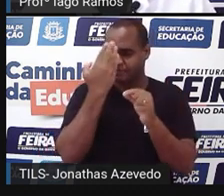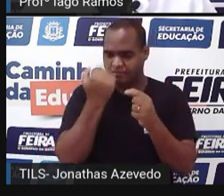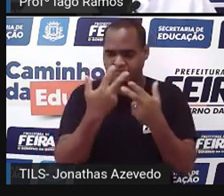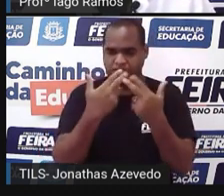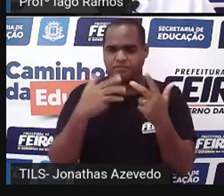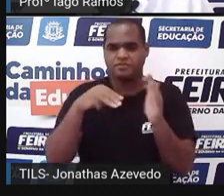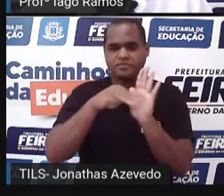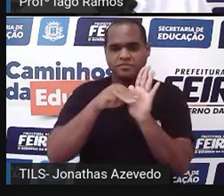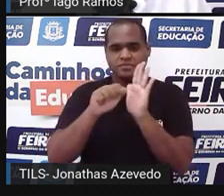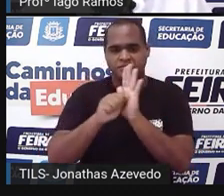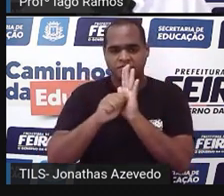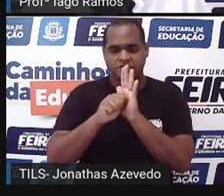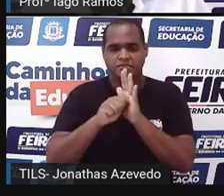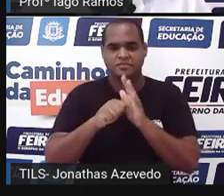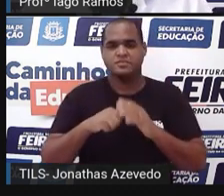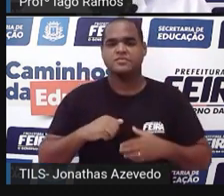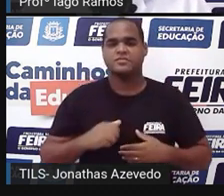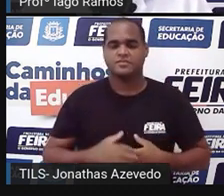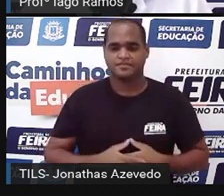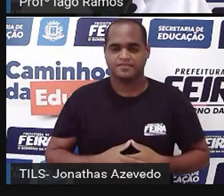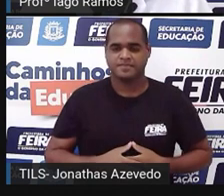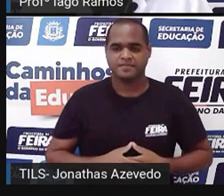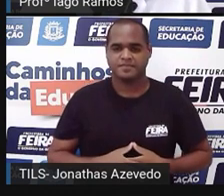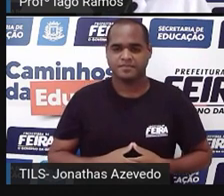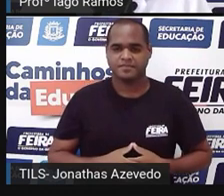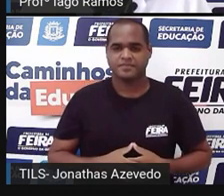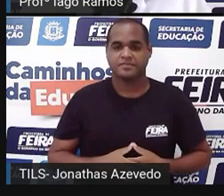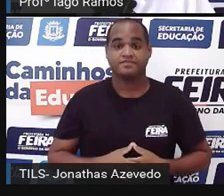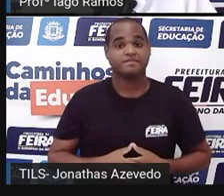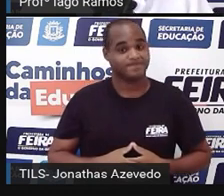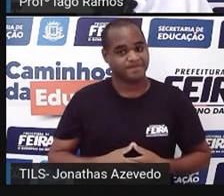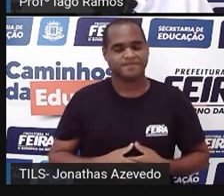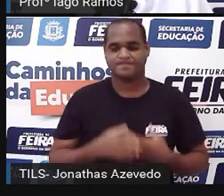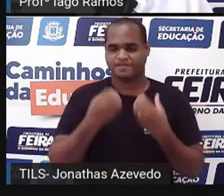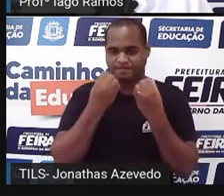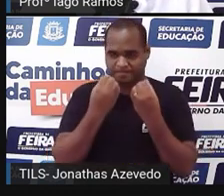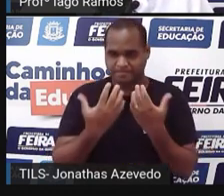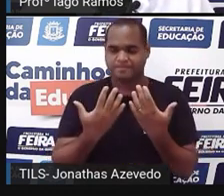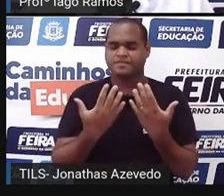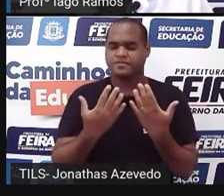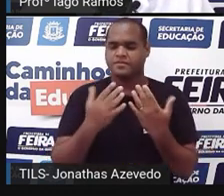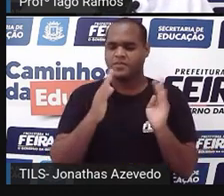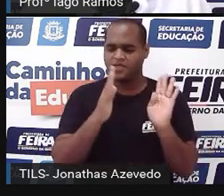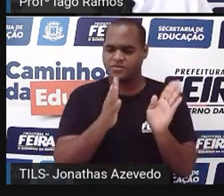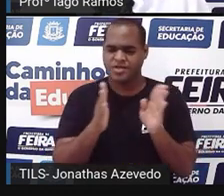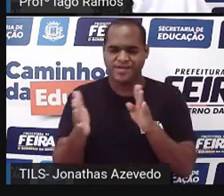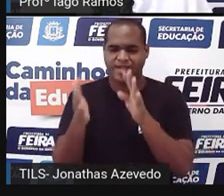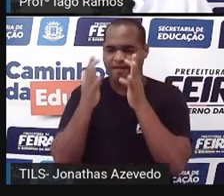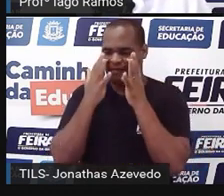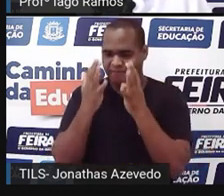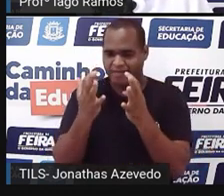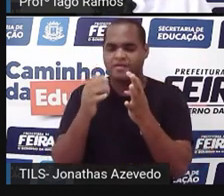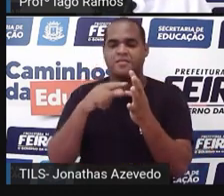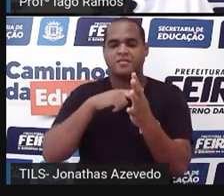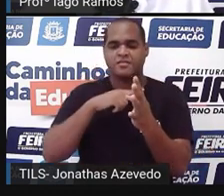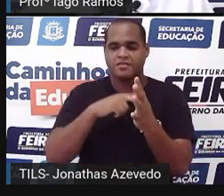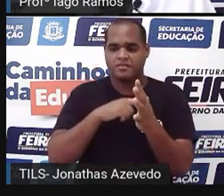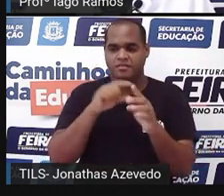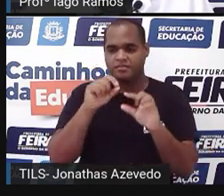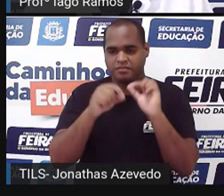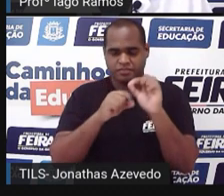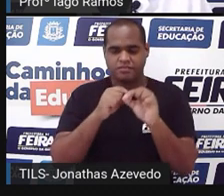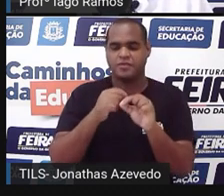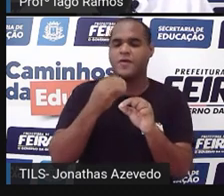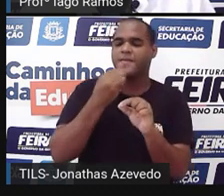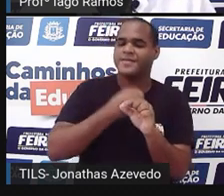média aritmética O vó se você já viu isso em algum lugar se você já teve a oportunidade